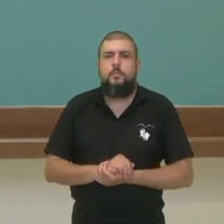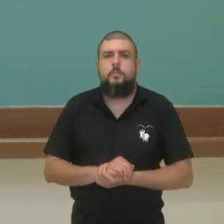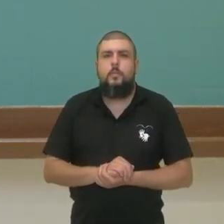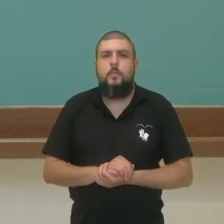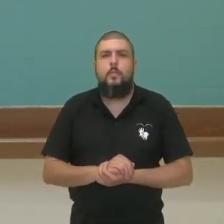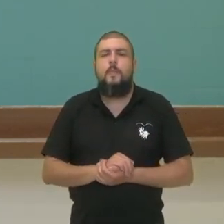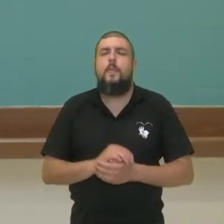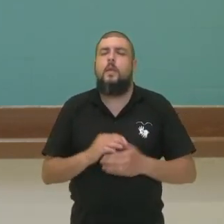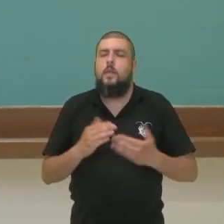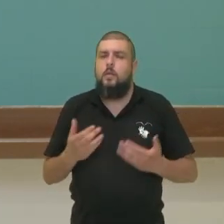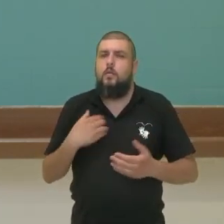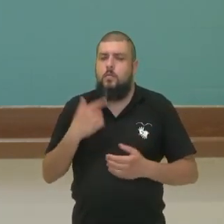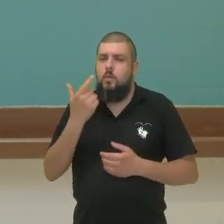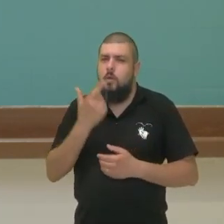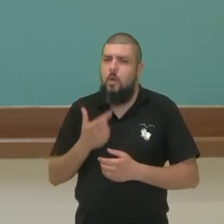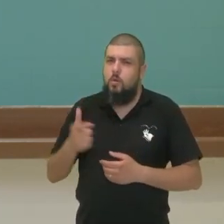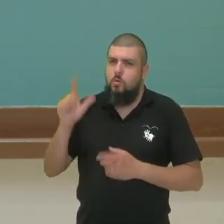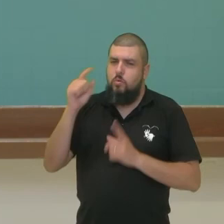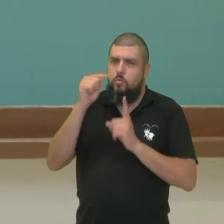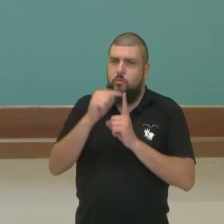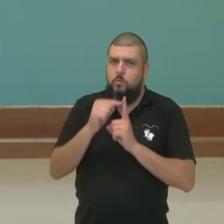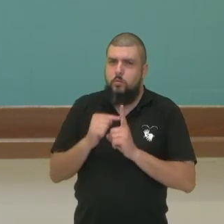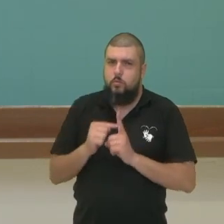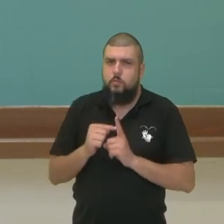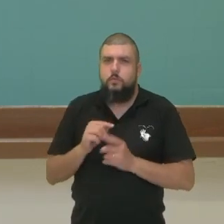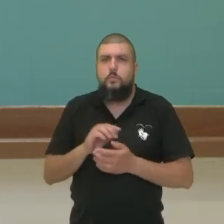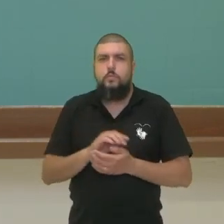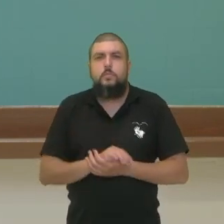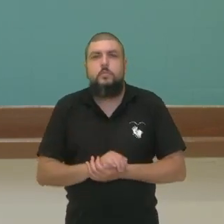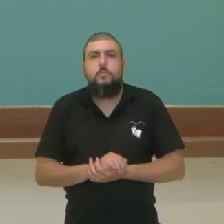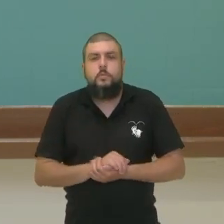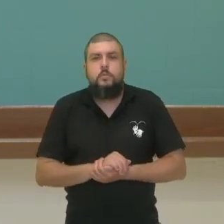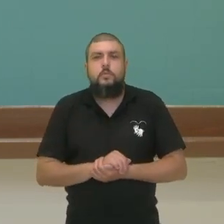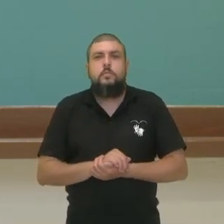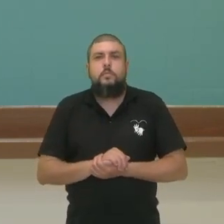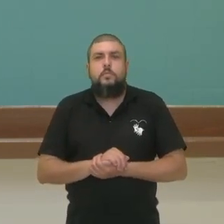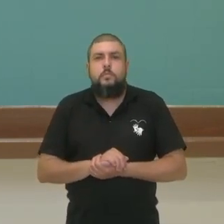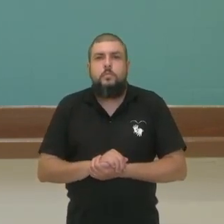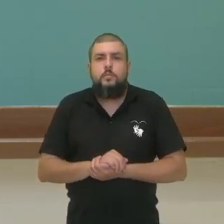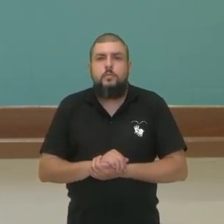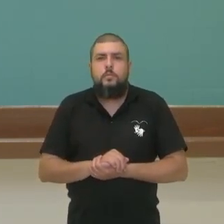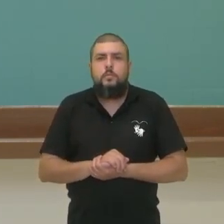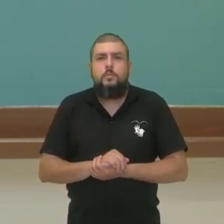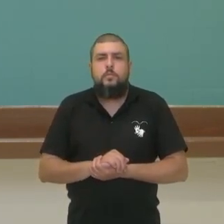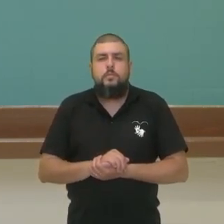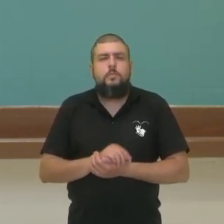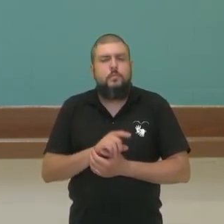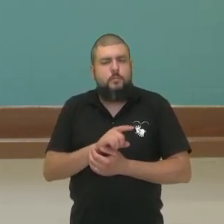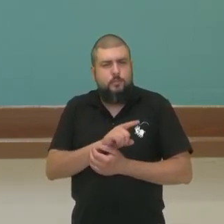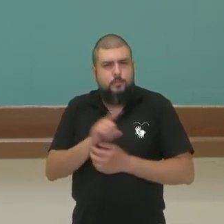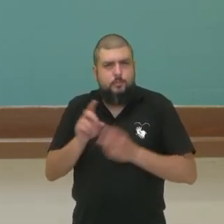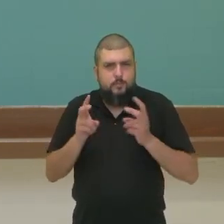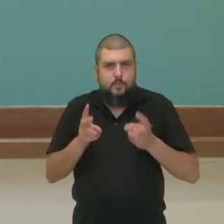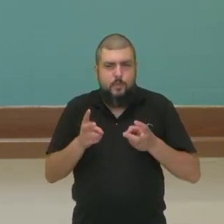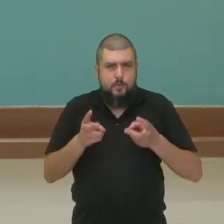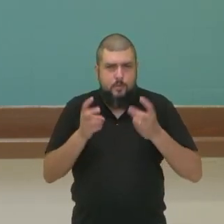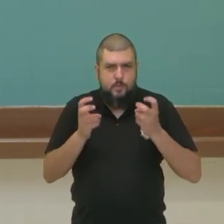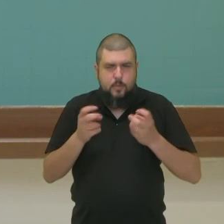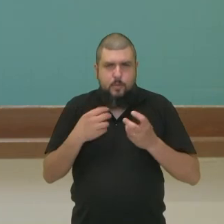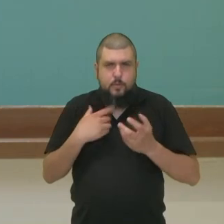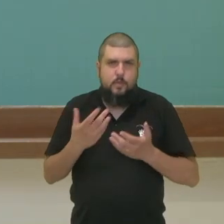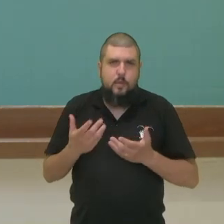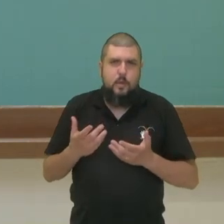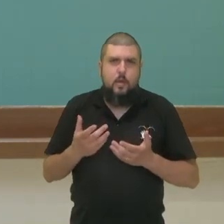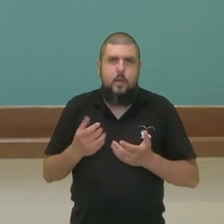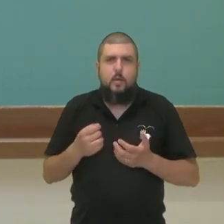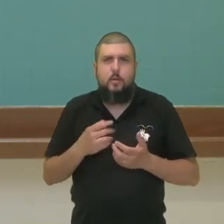Tá? Então é um outro tipo de citação que pode ocorrer. Vocês perceberam? Lembram aqui? Porque você está